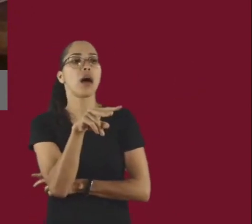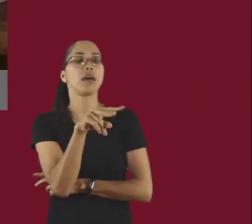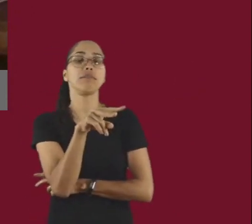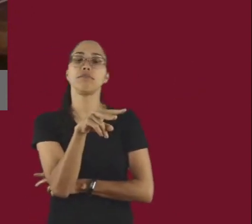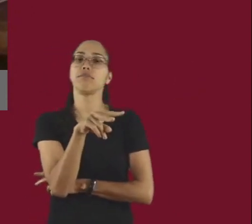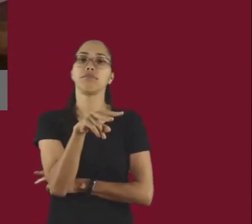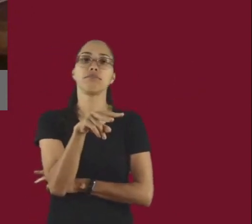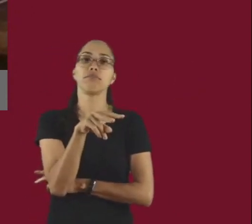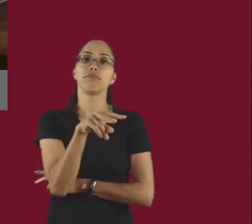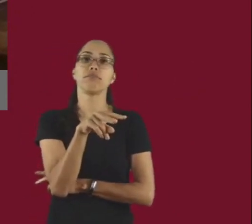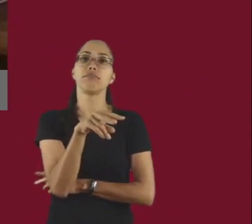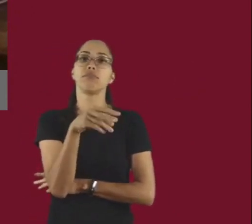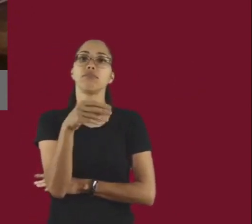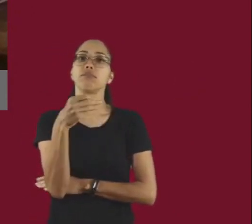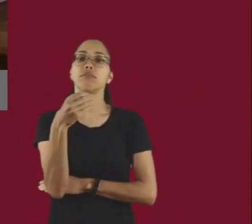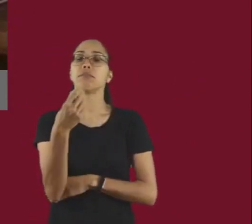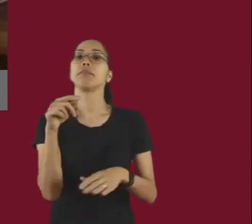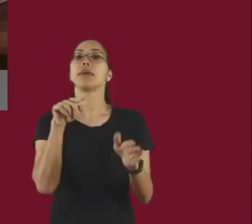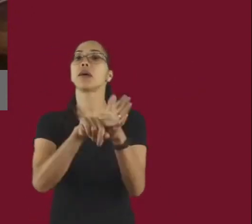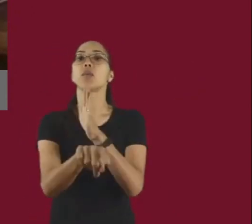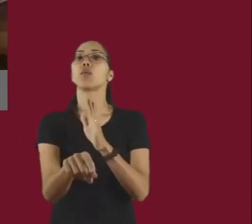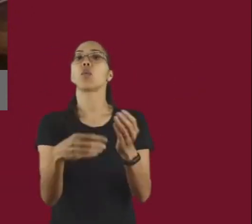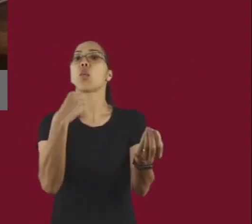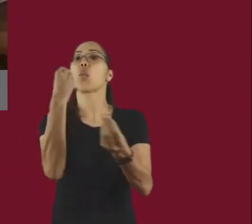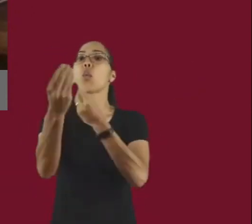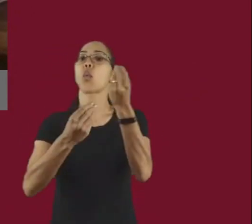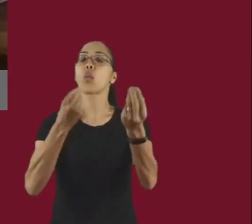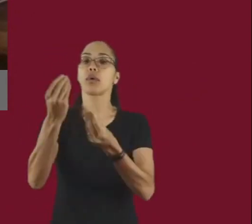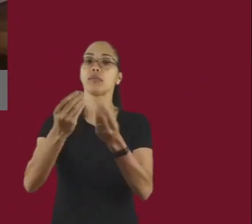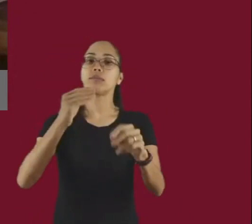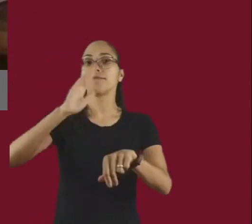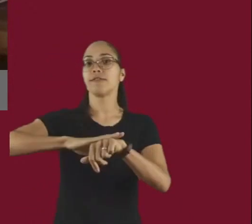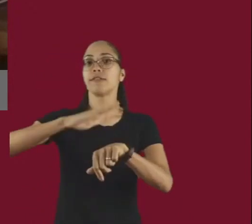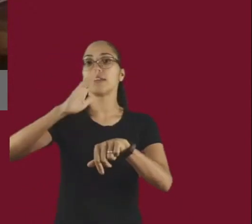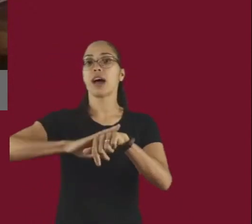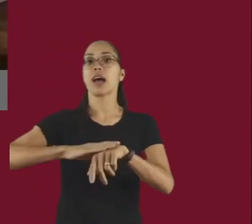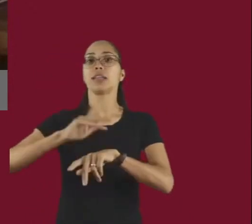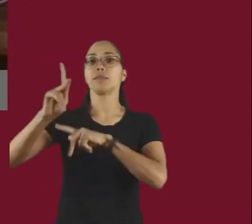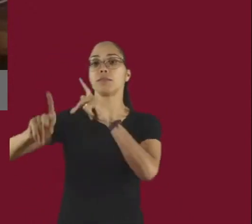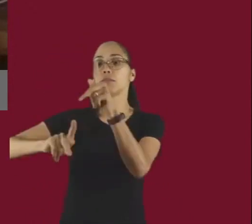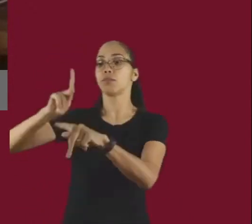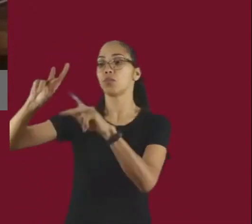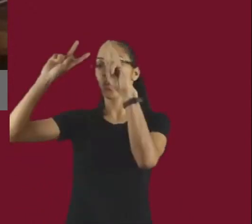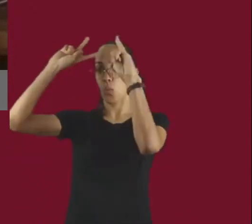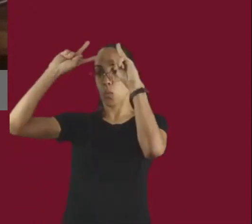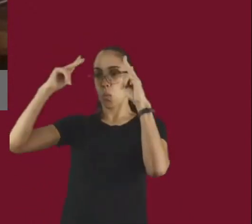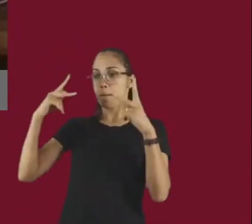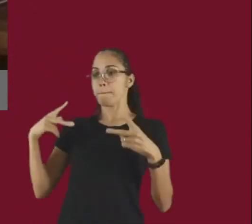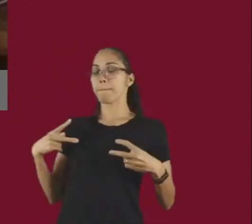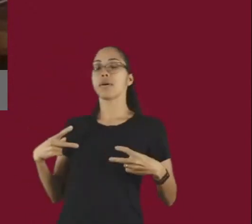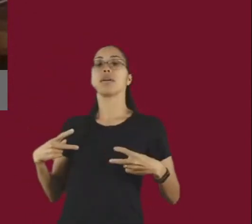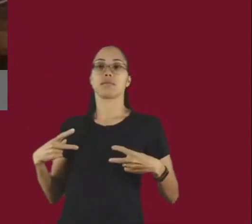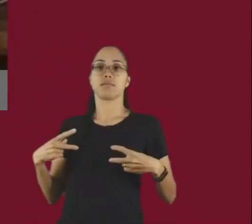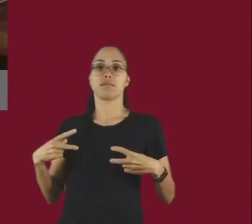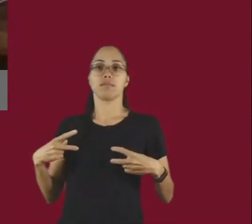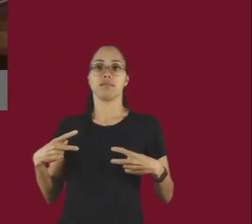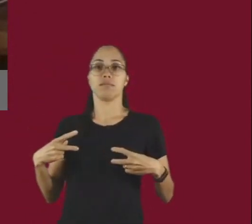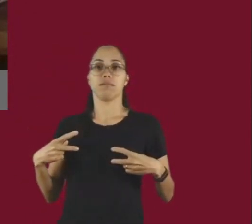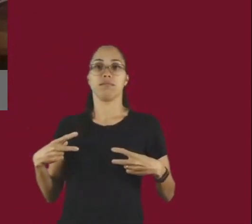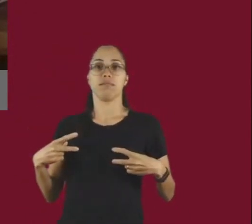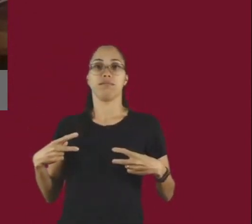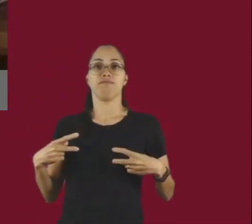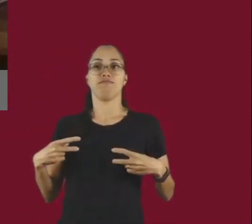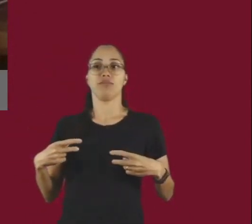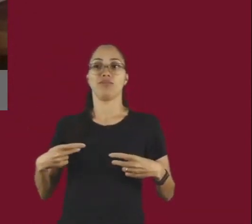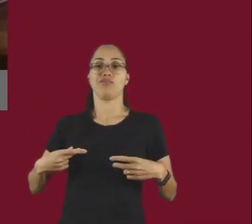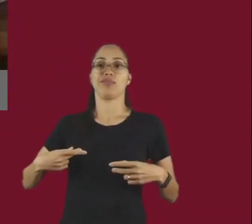Eu acho que a pergunta é essa, né? Como é que faz uma população humana que está correndo risco